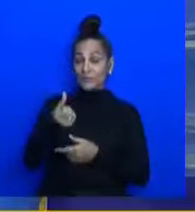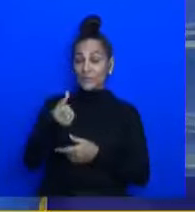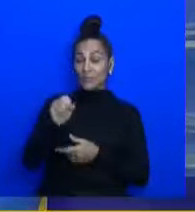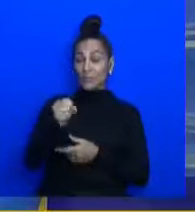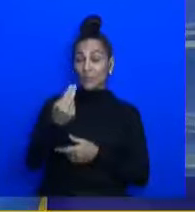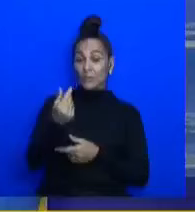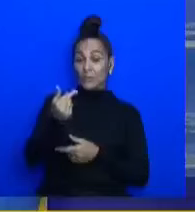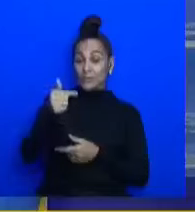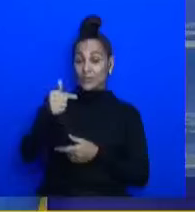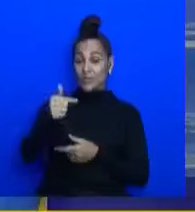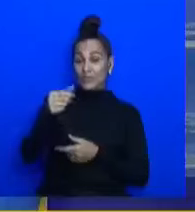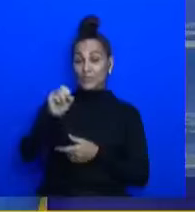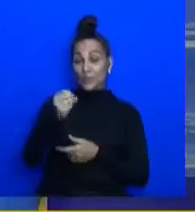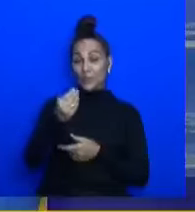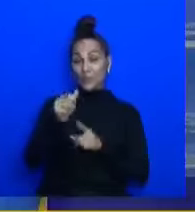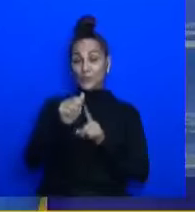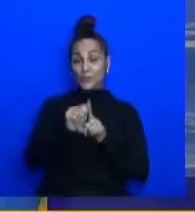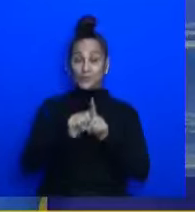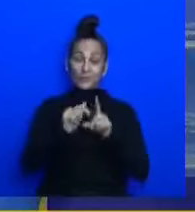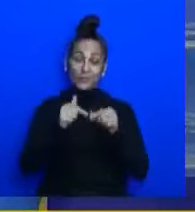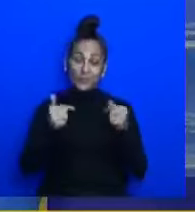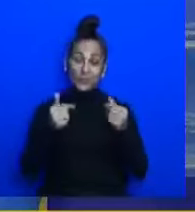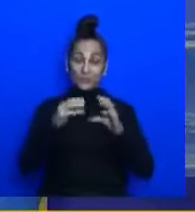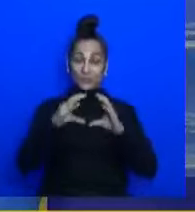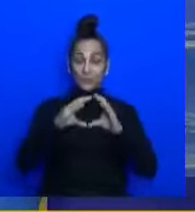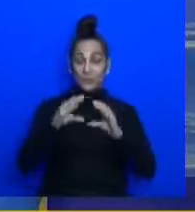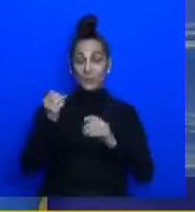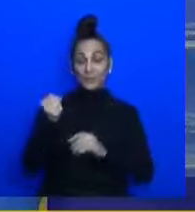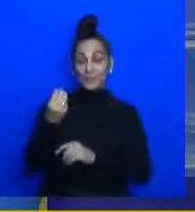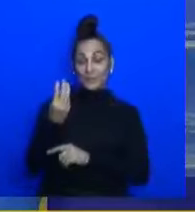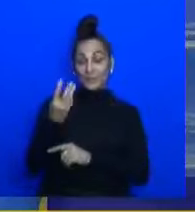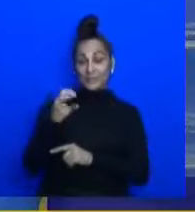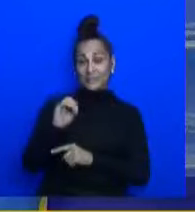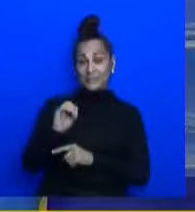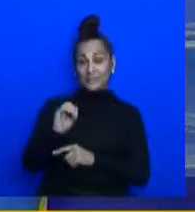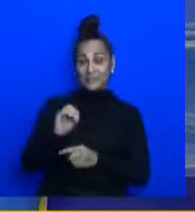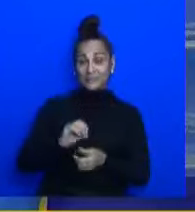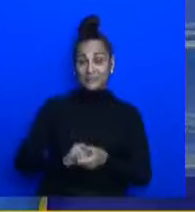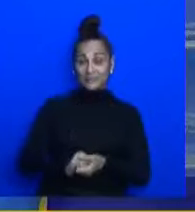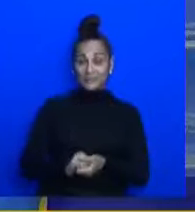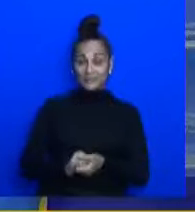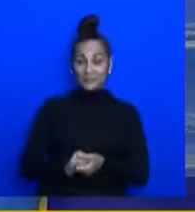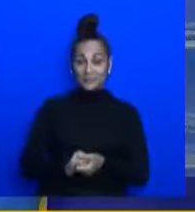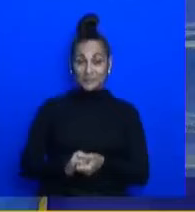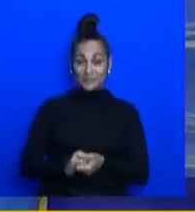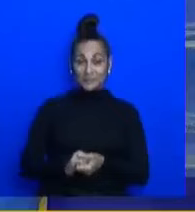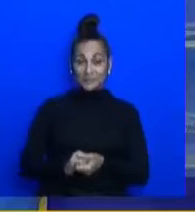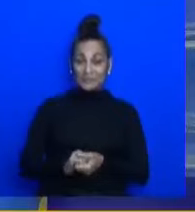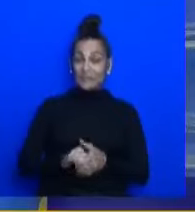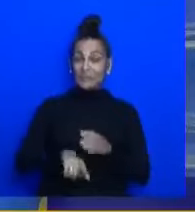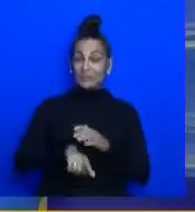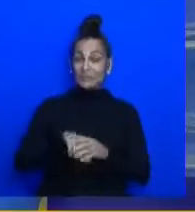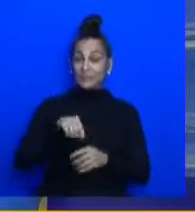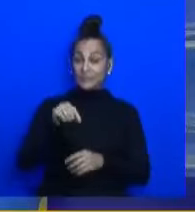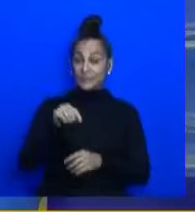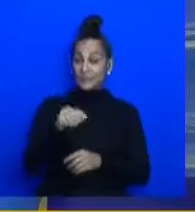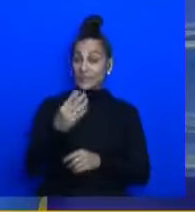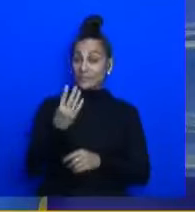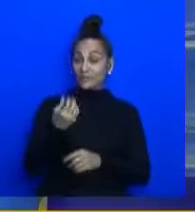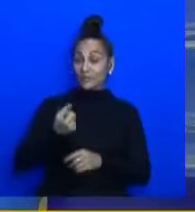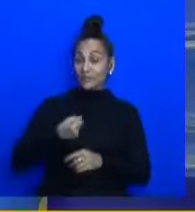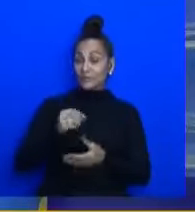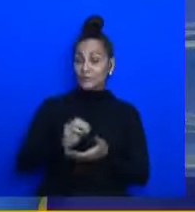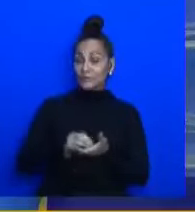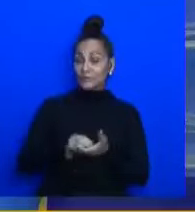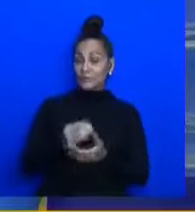6 ou 7 números ou acertando o mês da sorte. Bola branca número 30. Branca 30. Foram sorteados 4